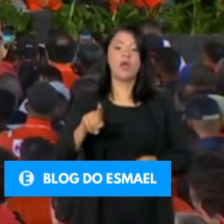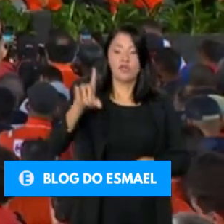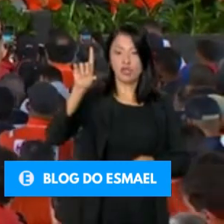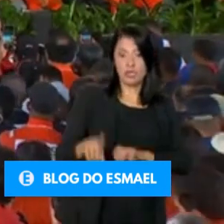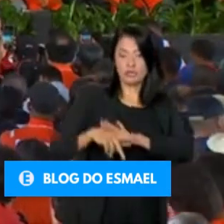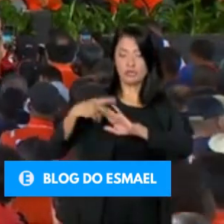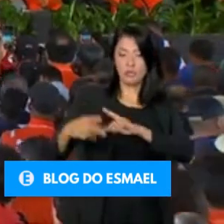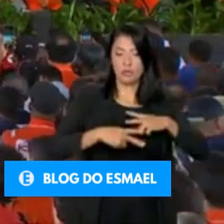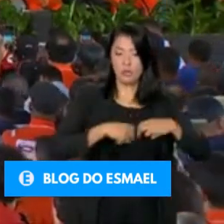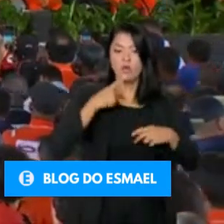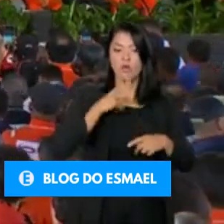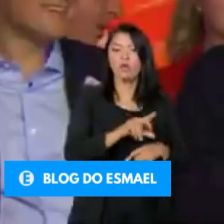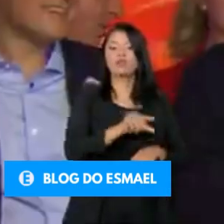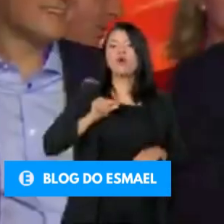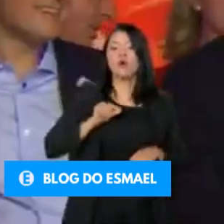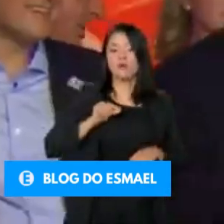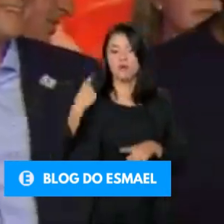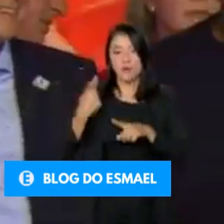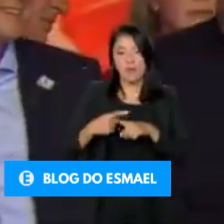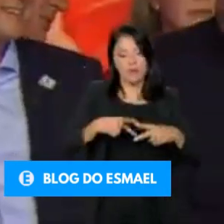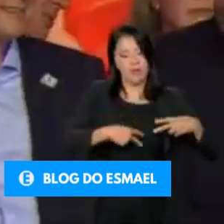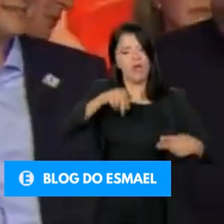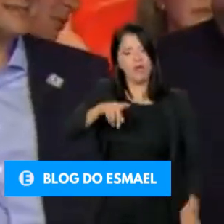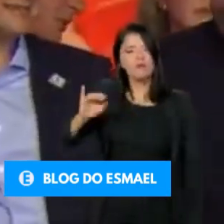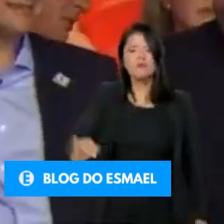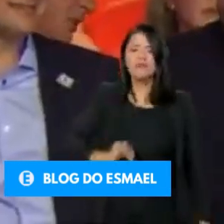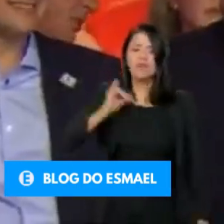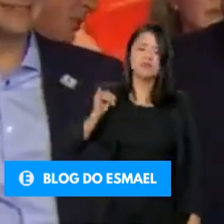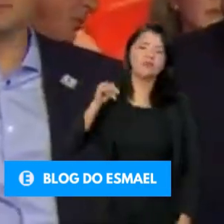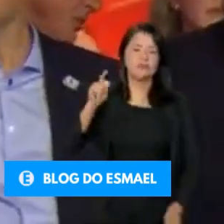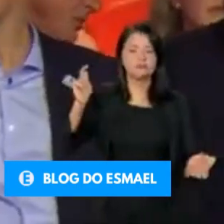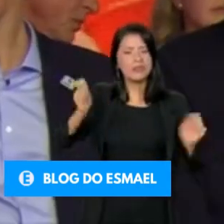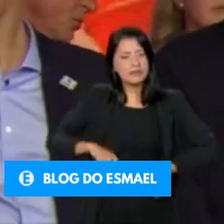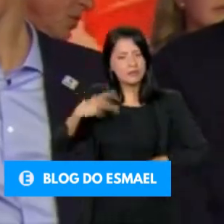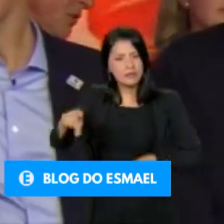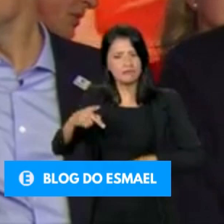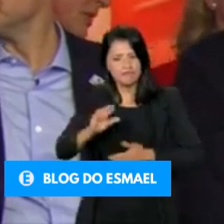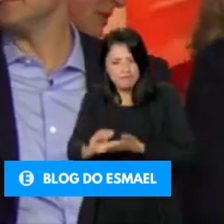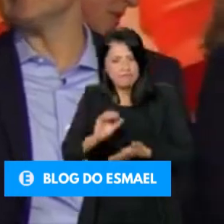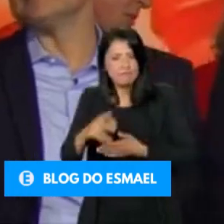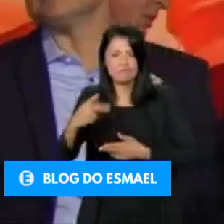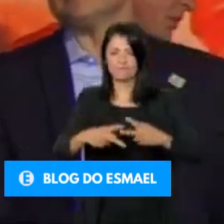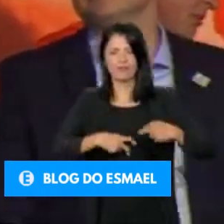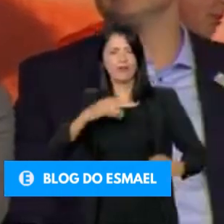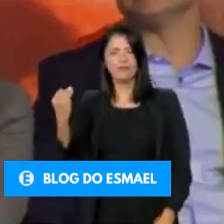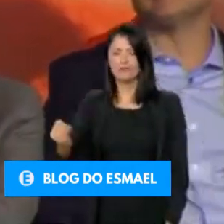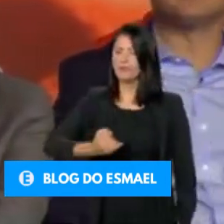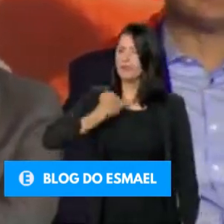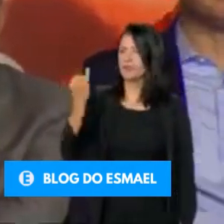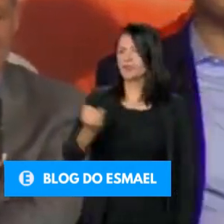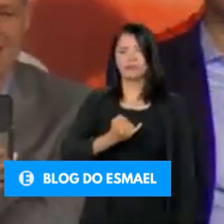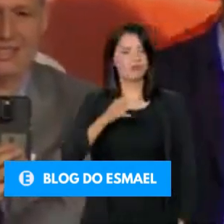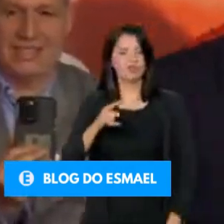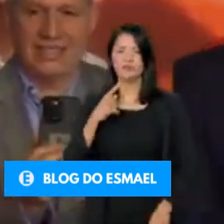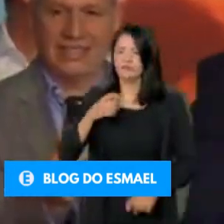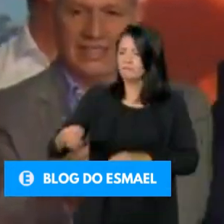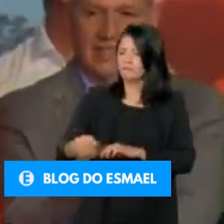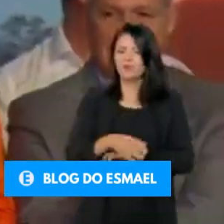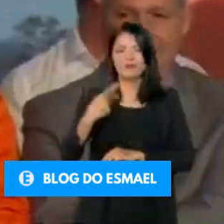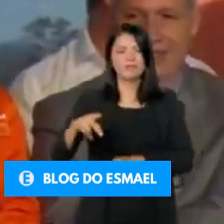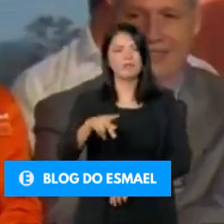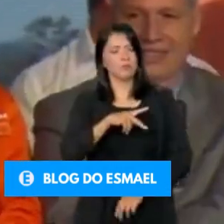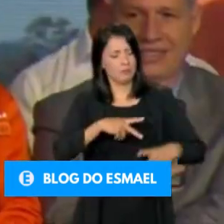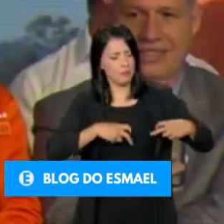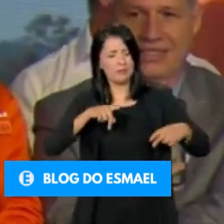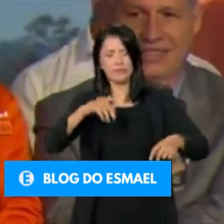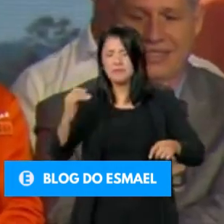Porque a Petrobras é tão importante, a capacidade de investimento da Petrobras é tão importante, a capacidade de inovação da Petrobras é tão importante,